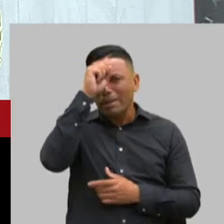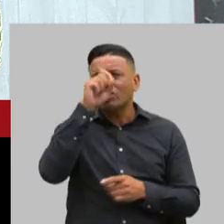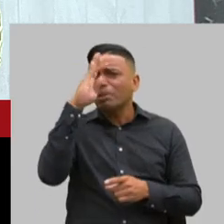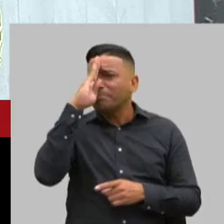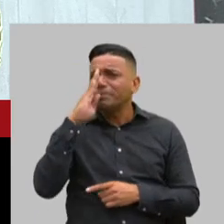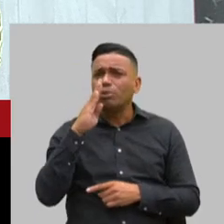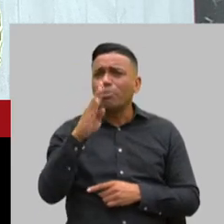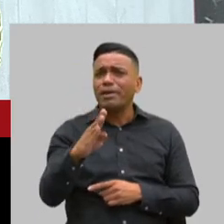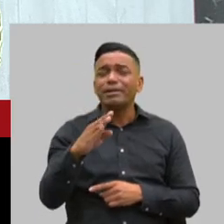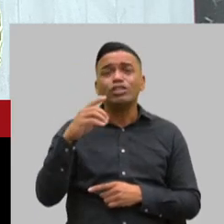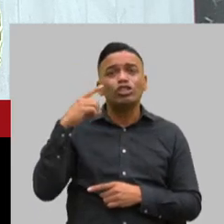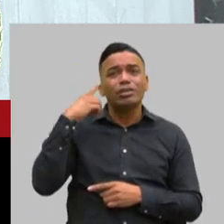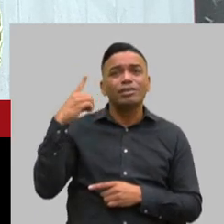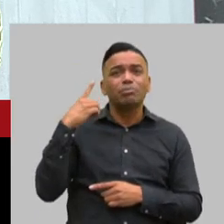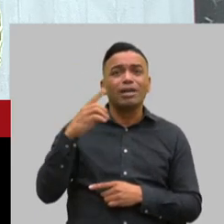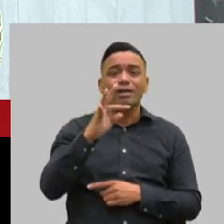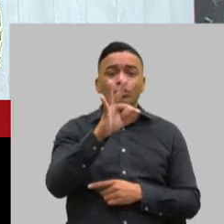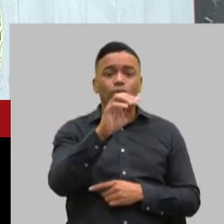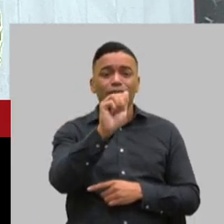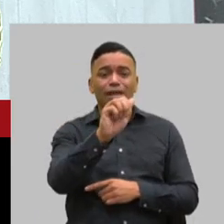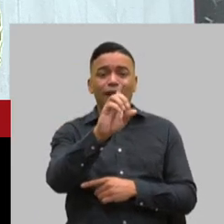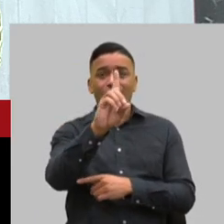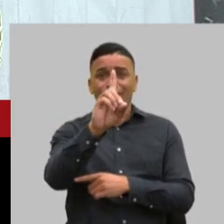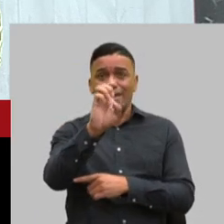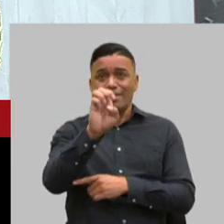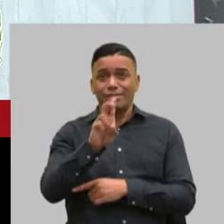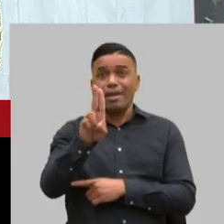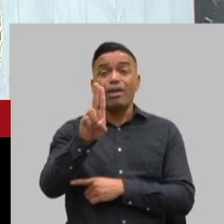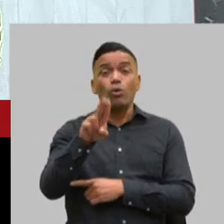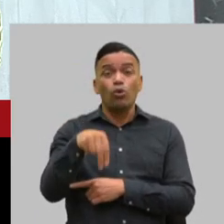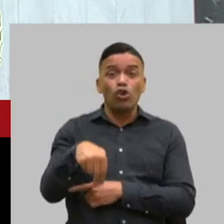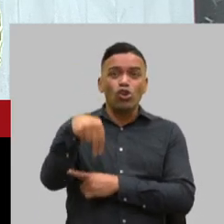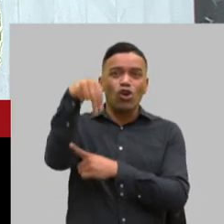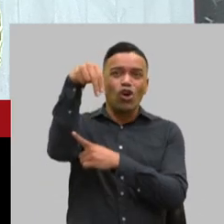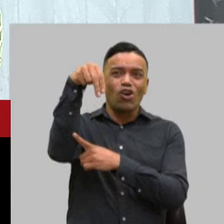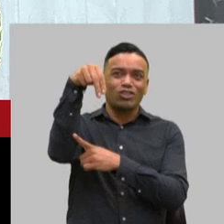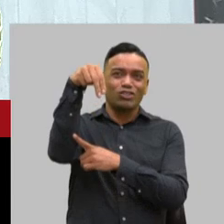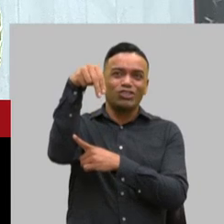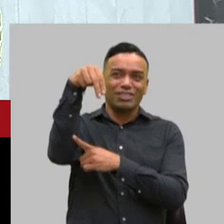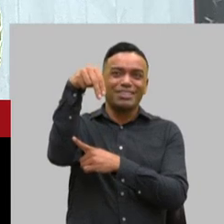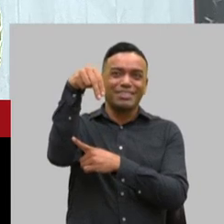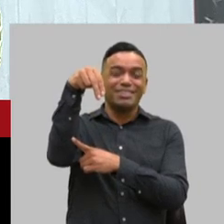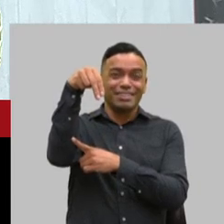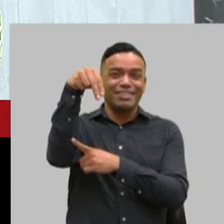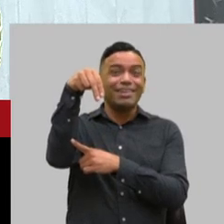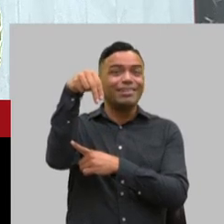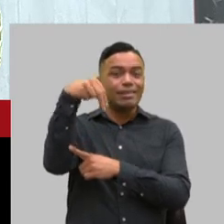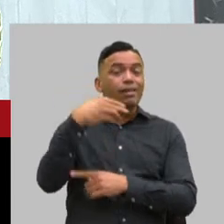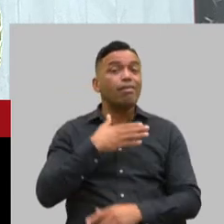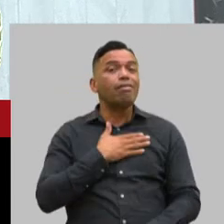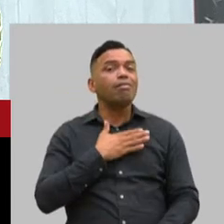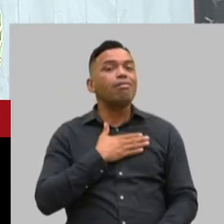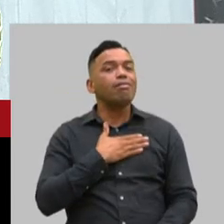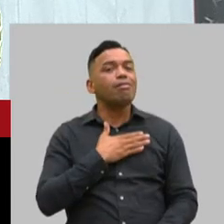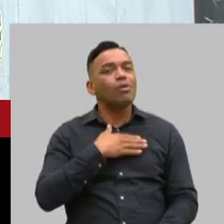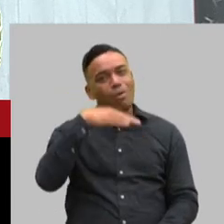deputado Tadeu, que é lá do Norte, né? Ele estava aqui, lá do Norte. Aprendi essa mistura